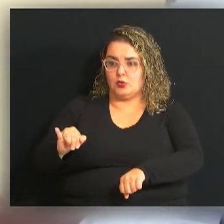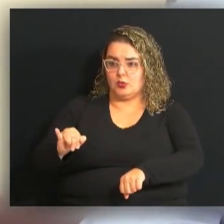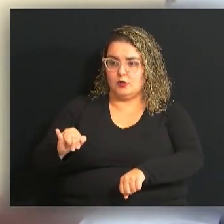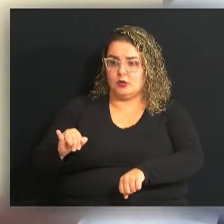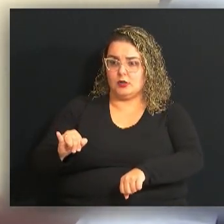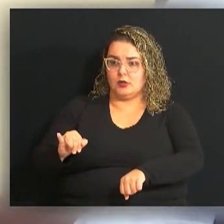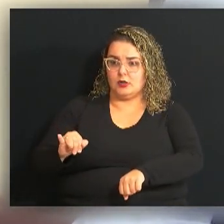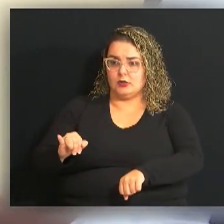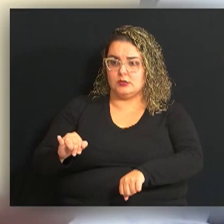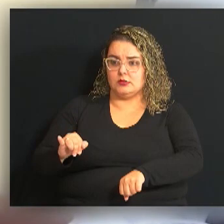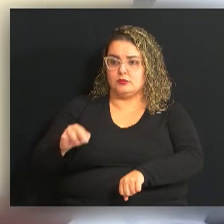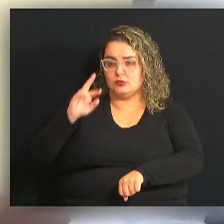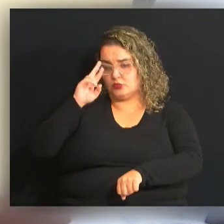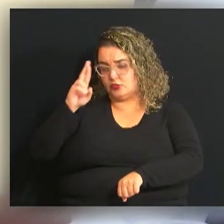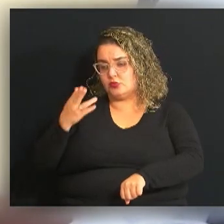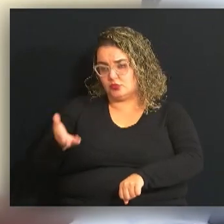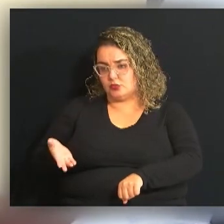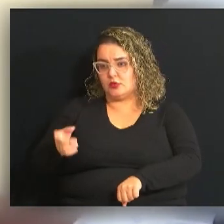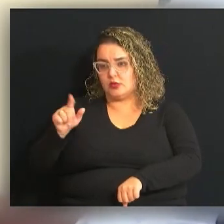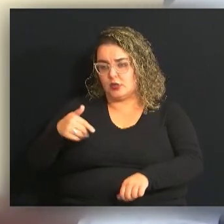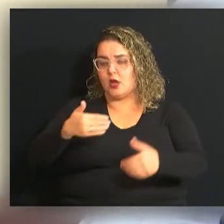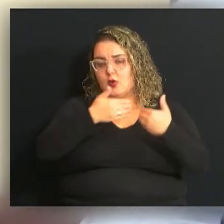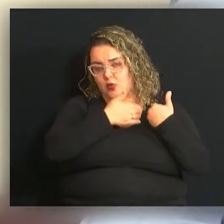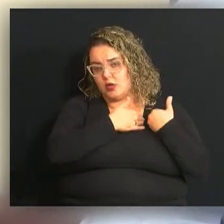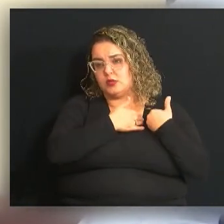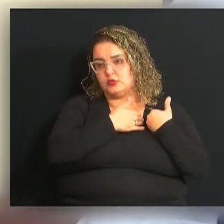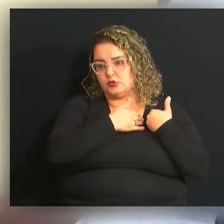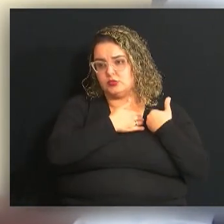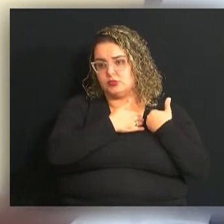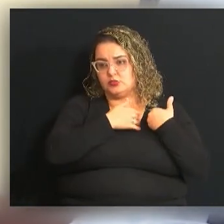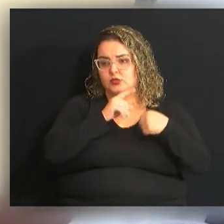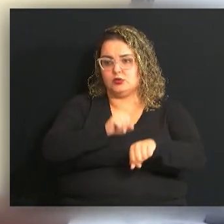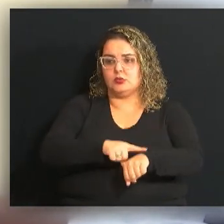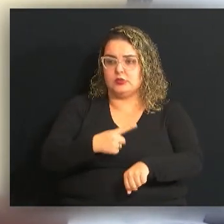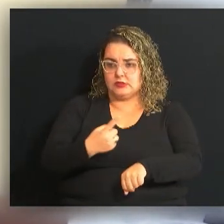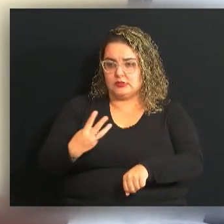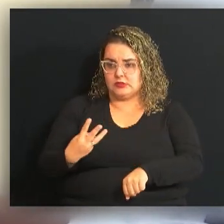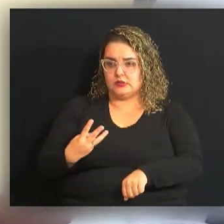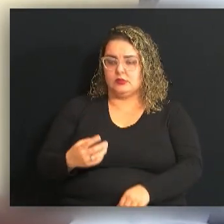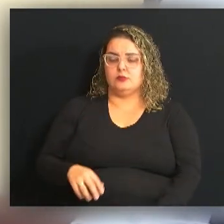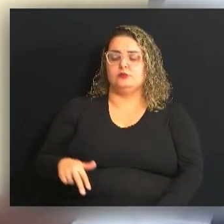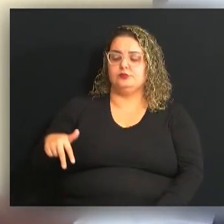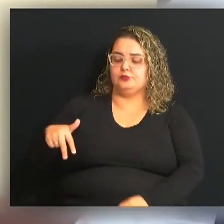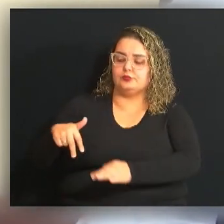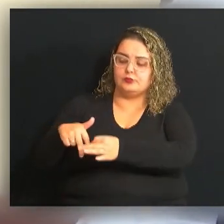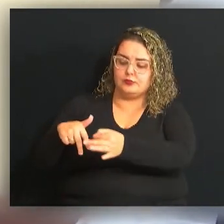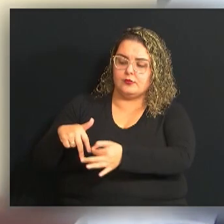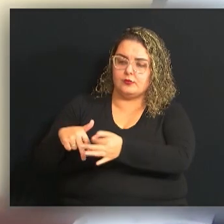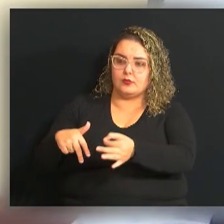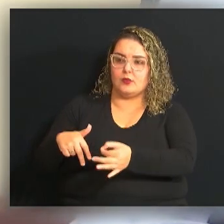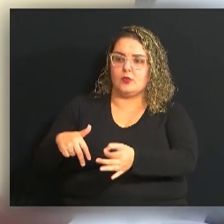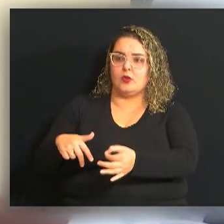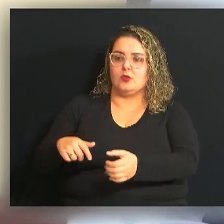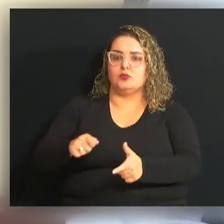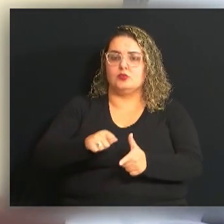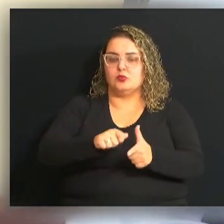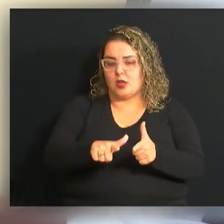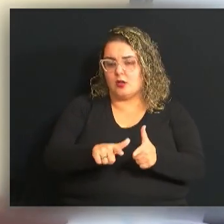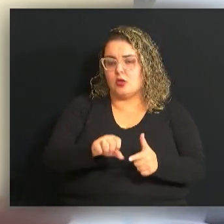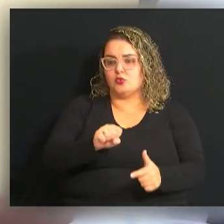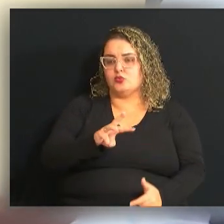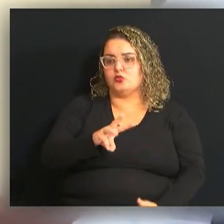contratos de empresas terceirizadas pelo Legislativo, realizou a 7ª reunião na tarde desta quarta-feira e concluiu, por hora,